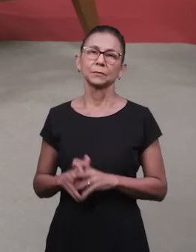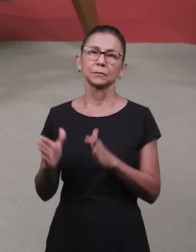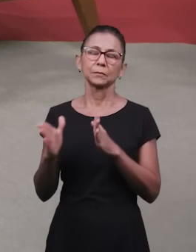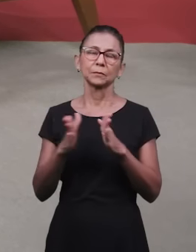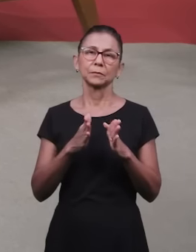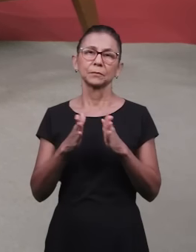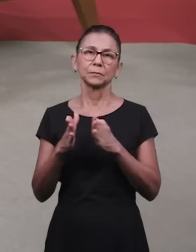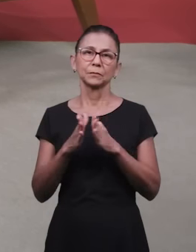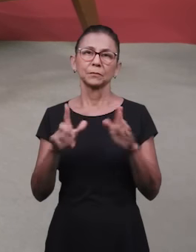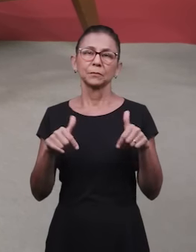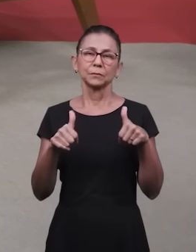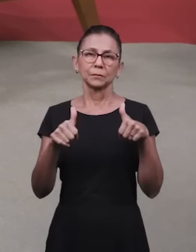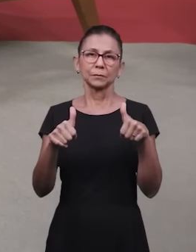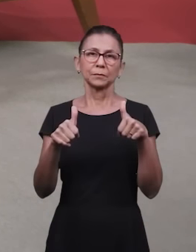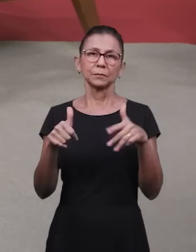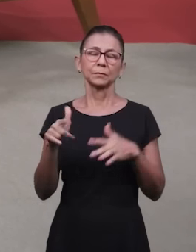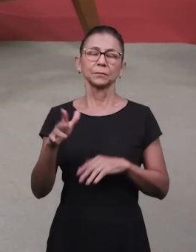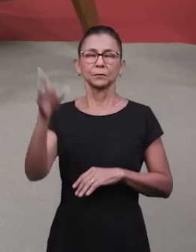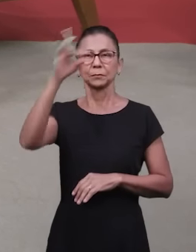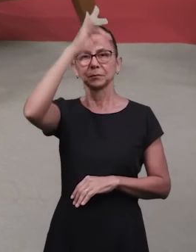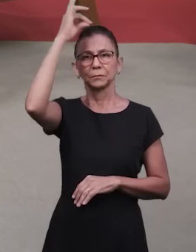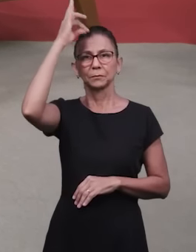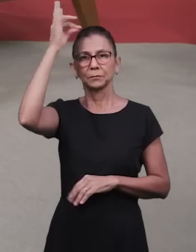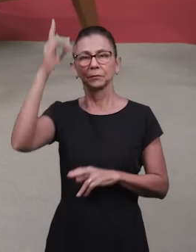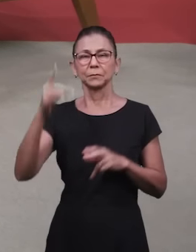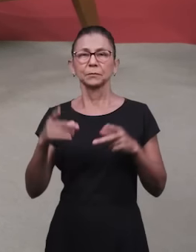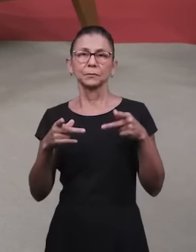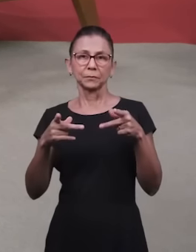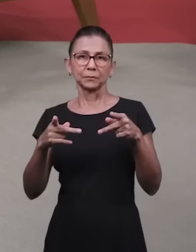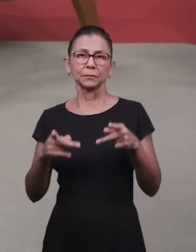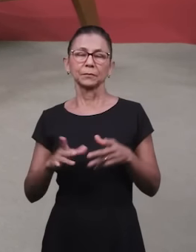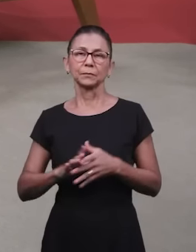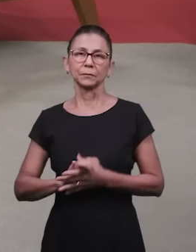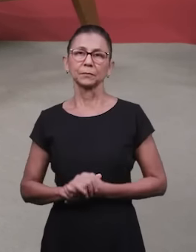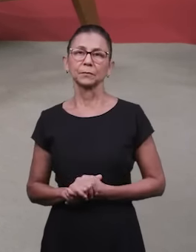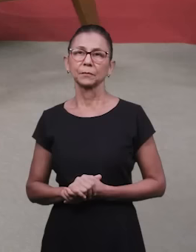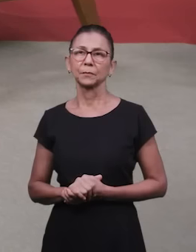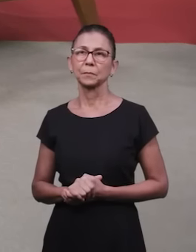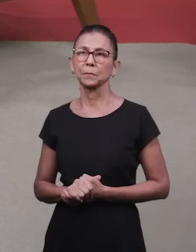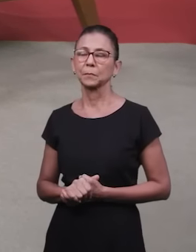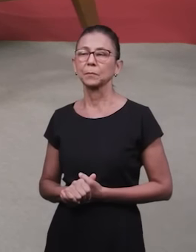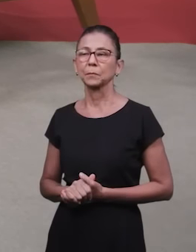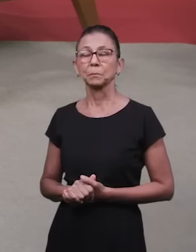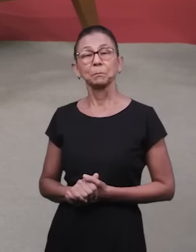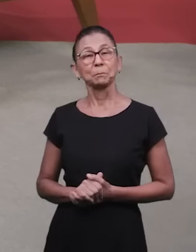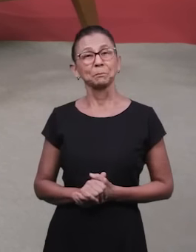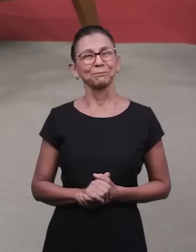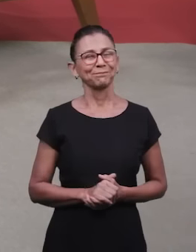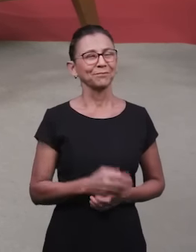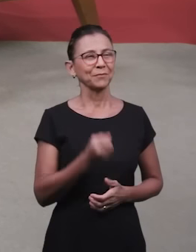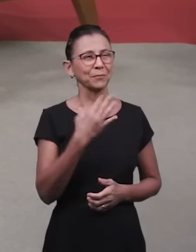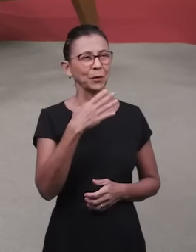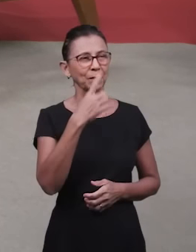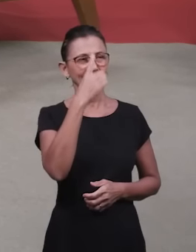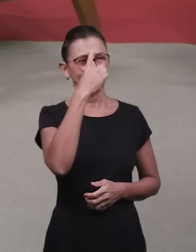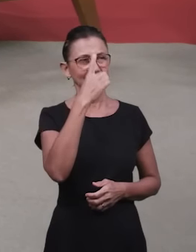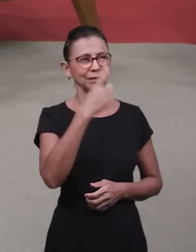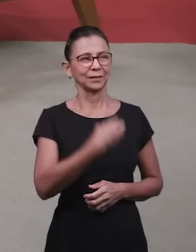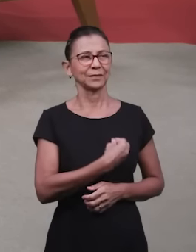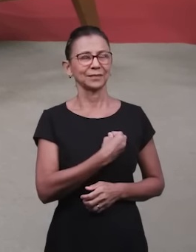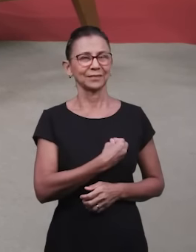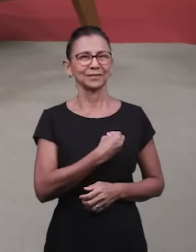visitação. Bom, a gente está com o tempo já bastante adiantado e está sendo muito bom, né, Daniel? A presença de